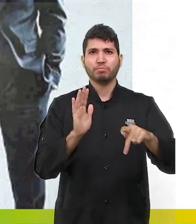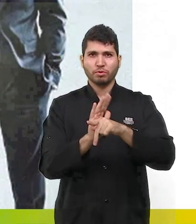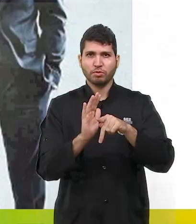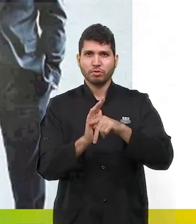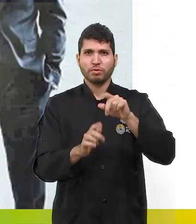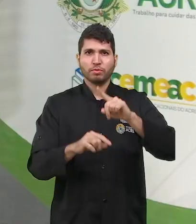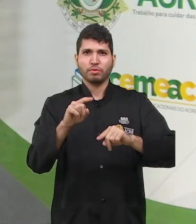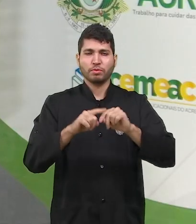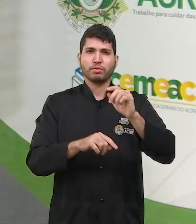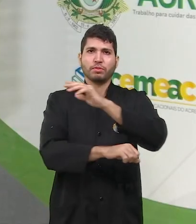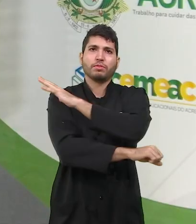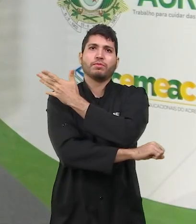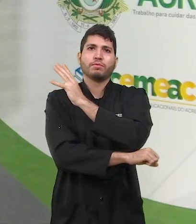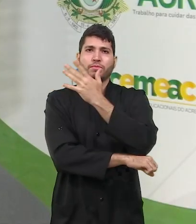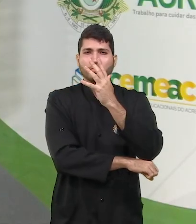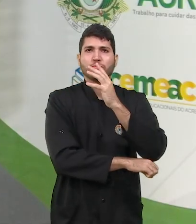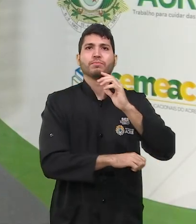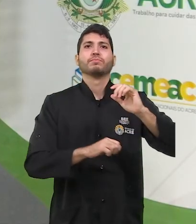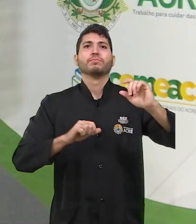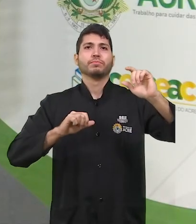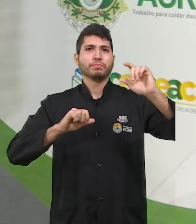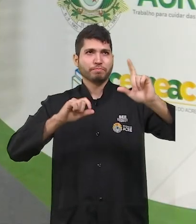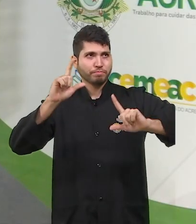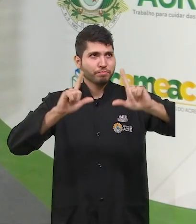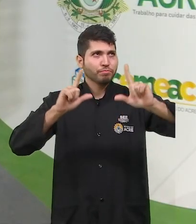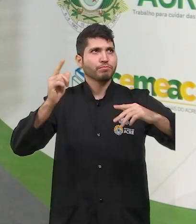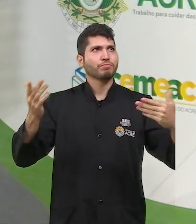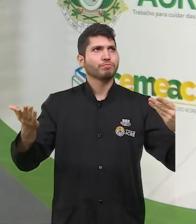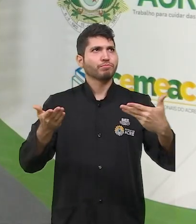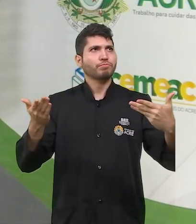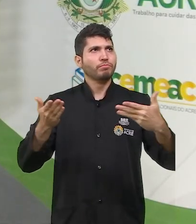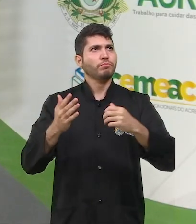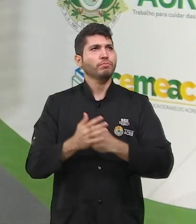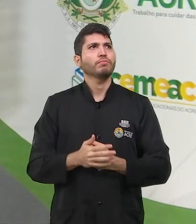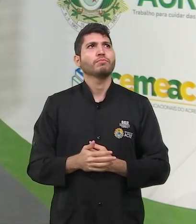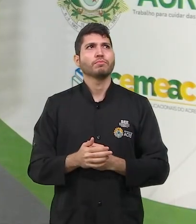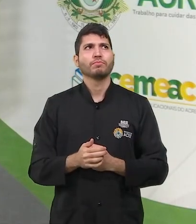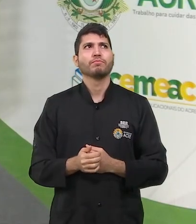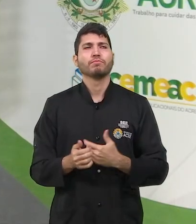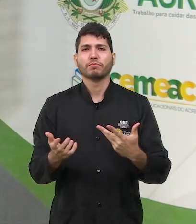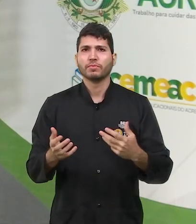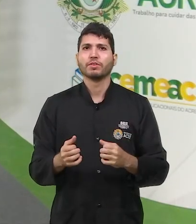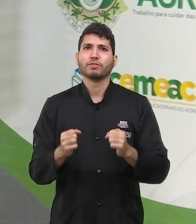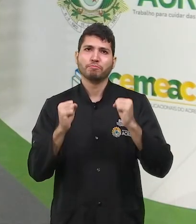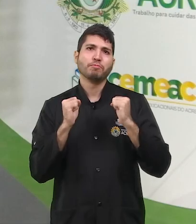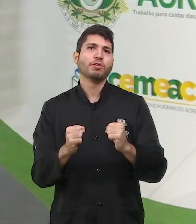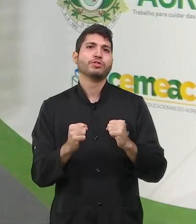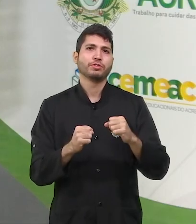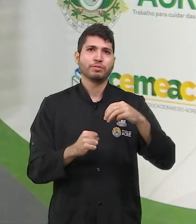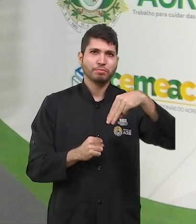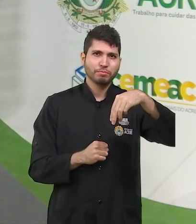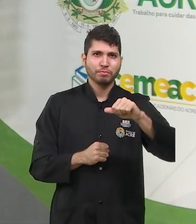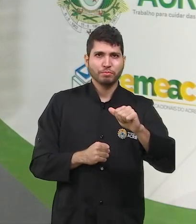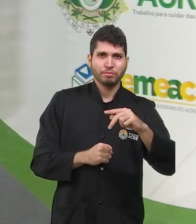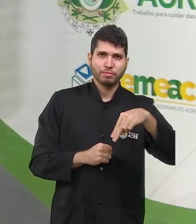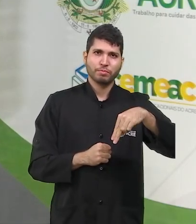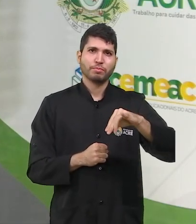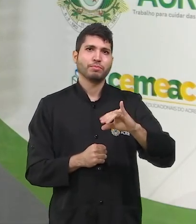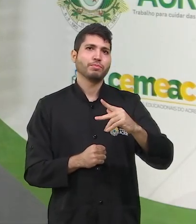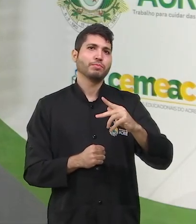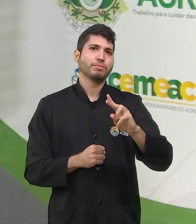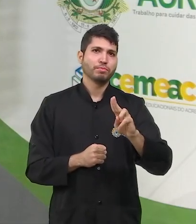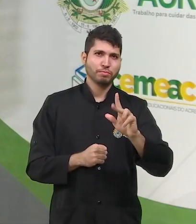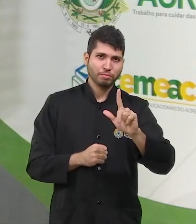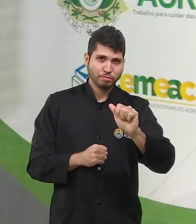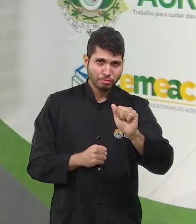Ou seja, a televisão, hoje em dia, ela tem o poder da manipulação, não só a televisão, mas as redes sociais. E ela